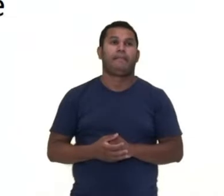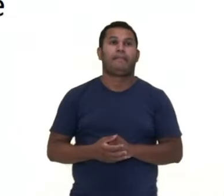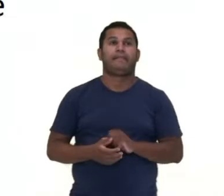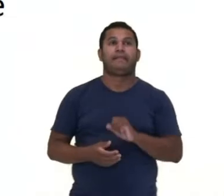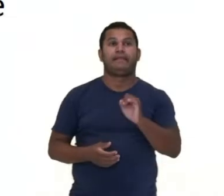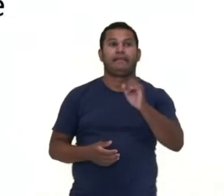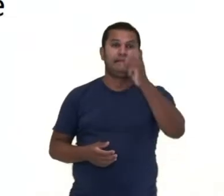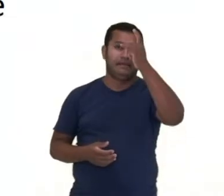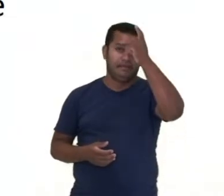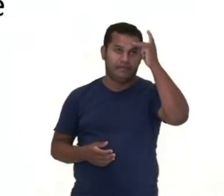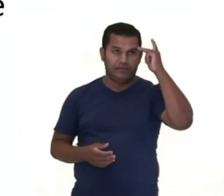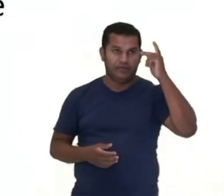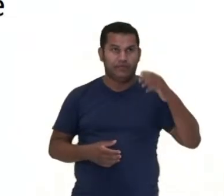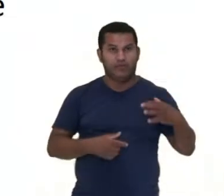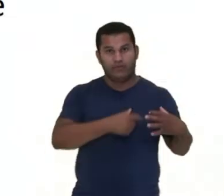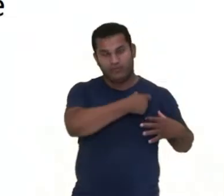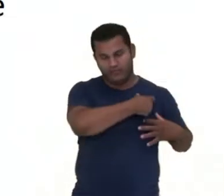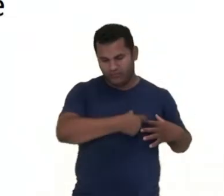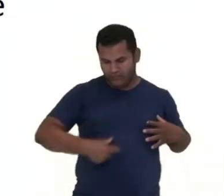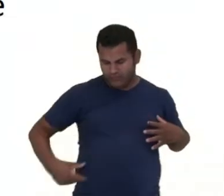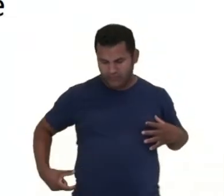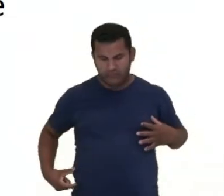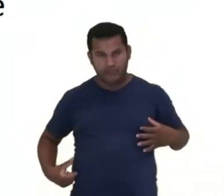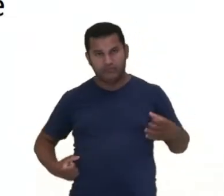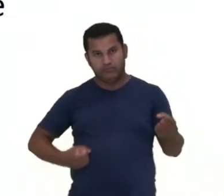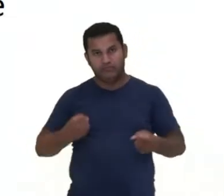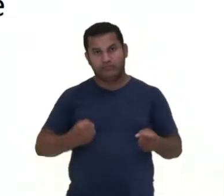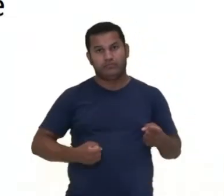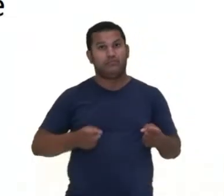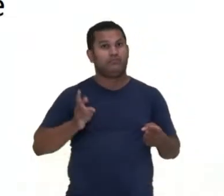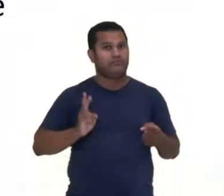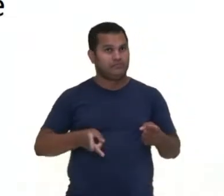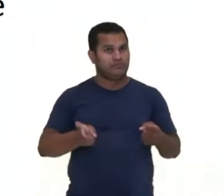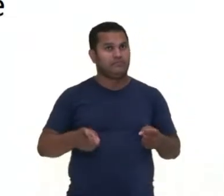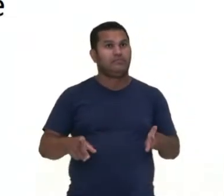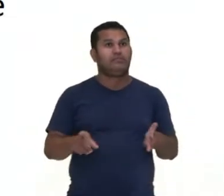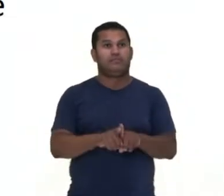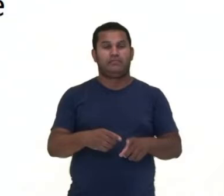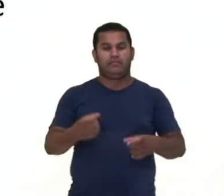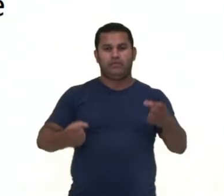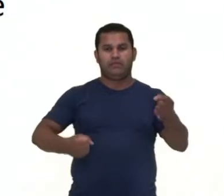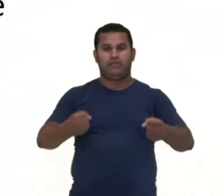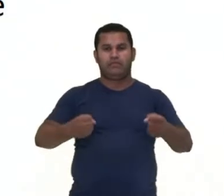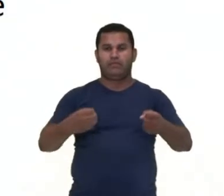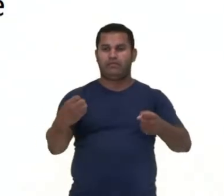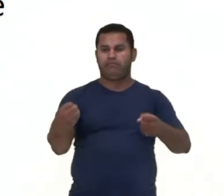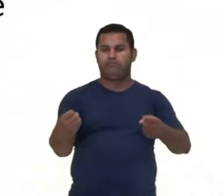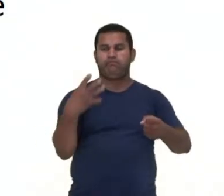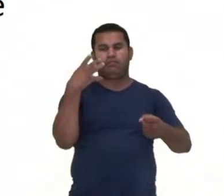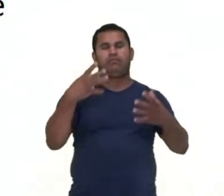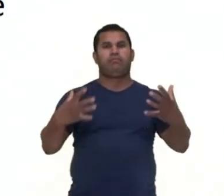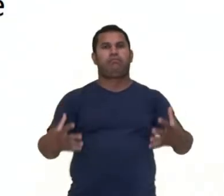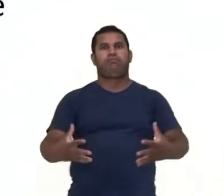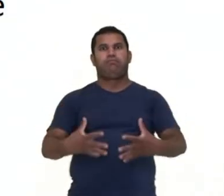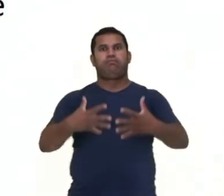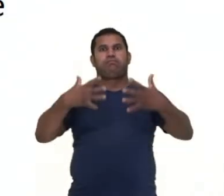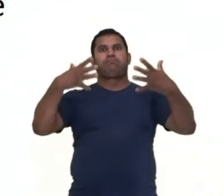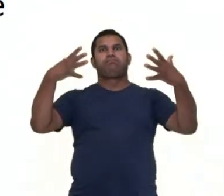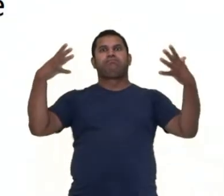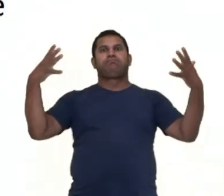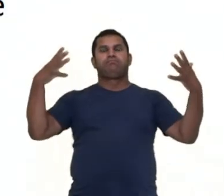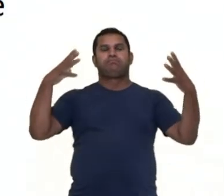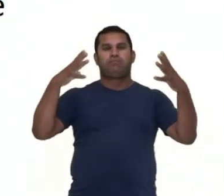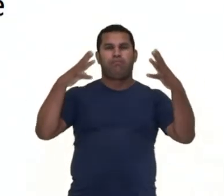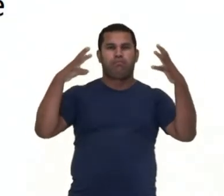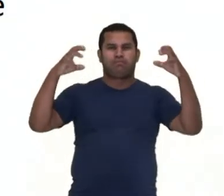e airbag salvam vidas ao reduzir as forças exercidas sobre o motorista e os passageiros em uma colisão. Os carros são projetados com uma